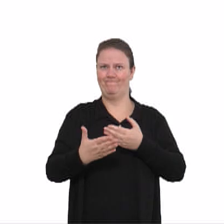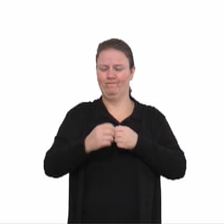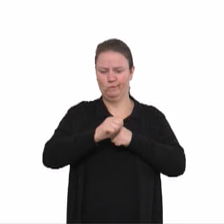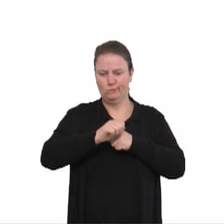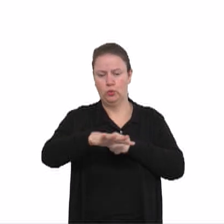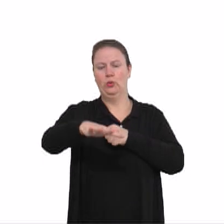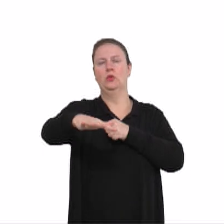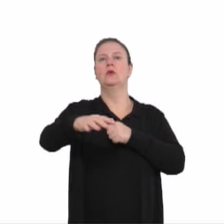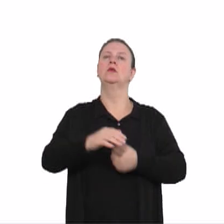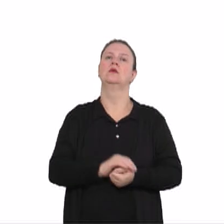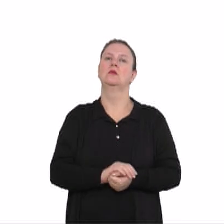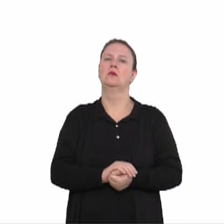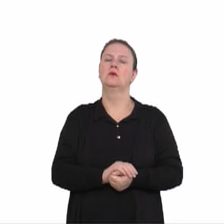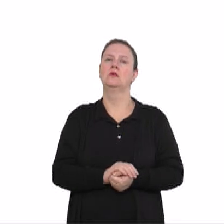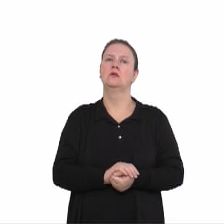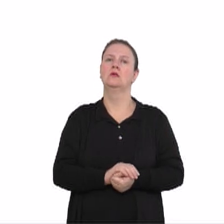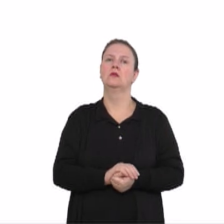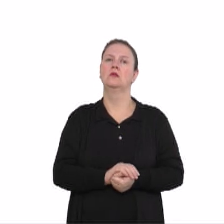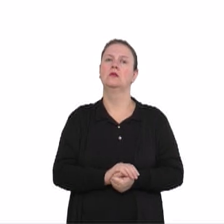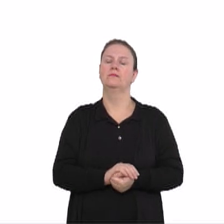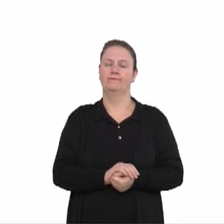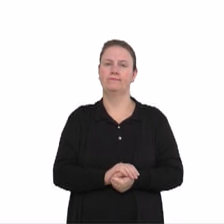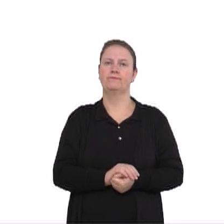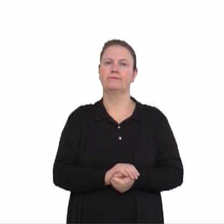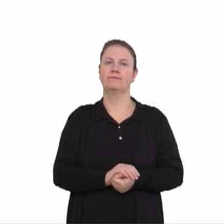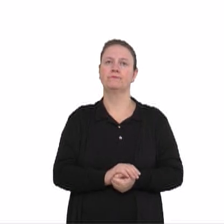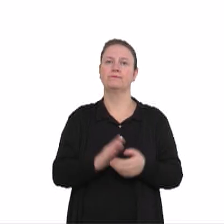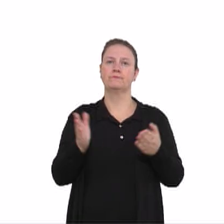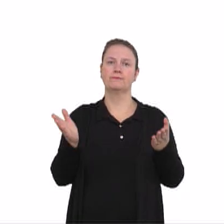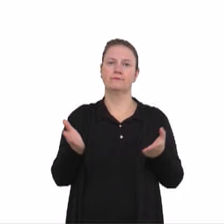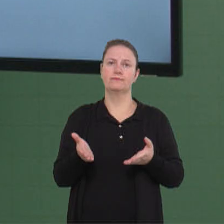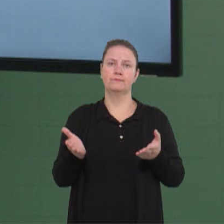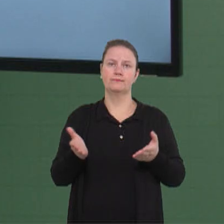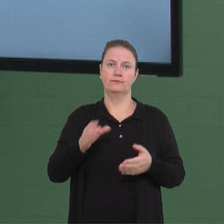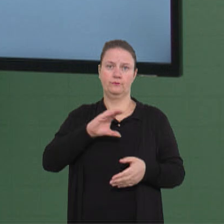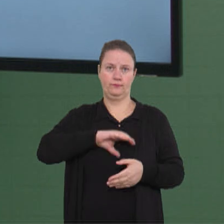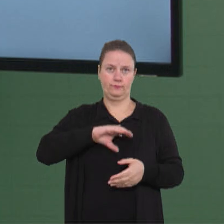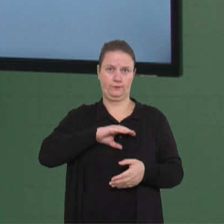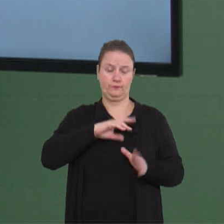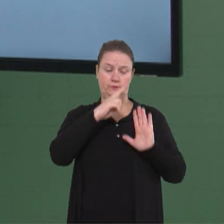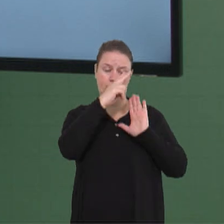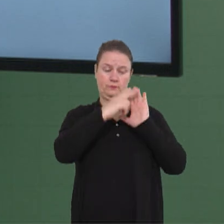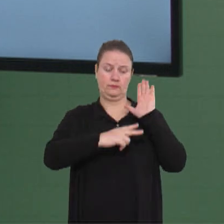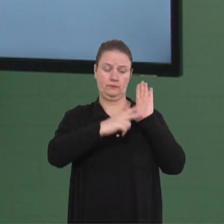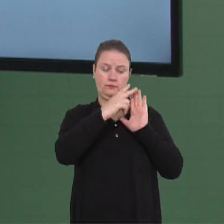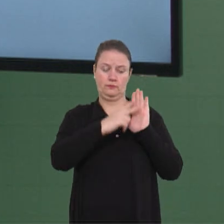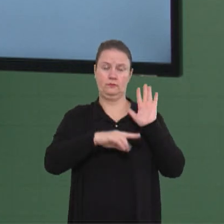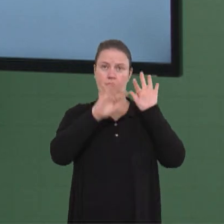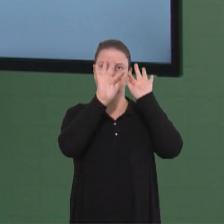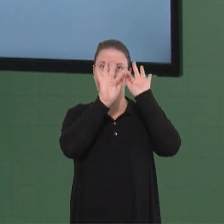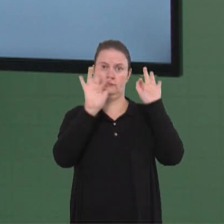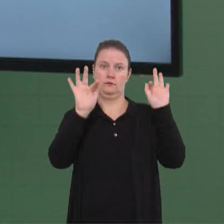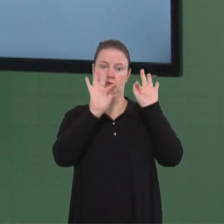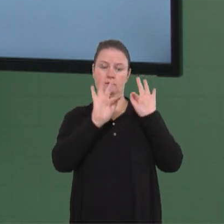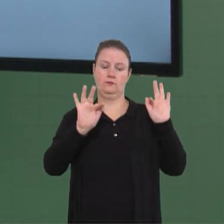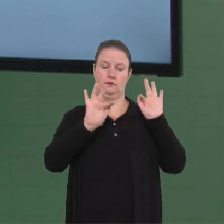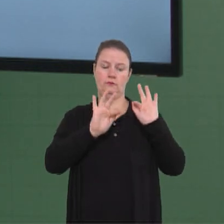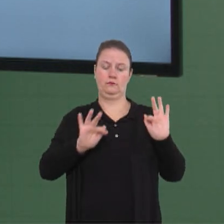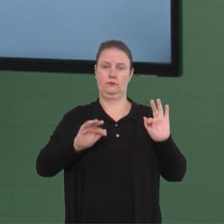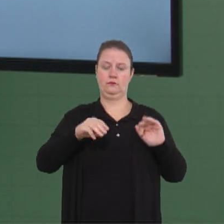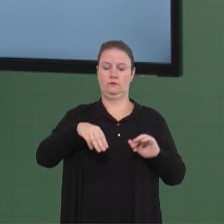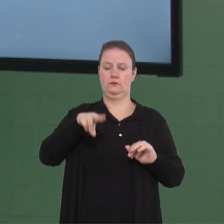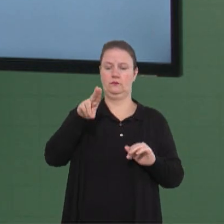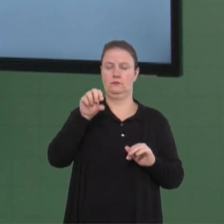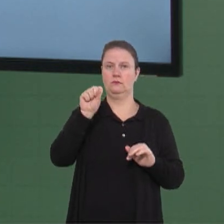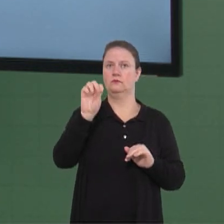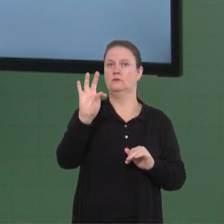decentes and fill his most humans and leia as frases e preencha com o manchester ou mais tarde